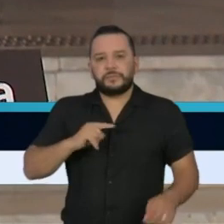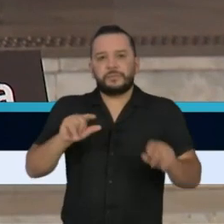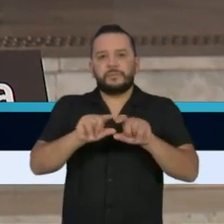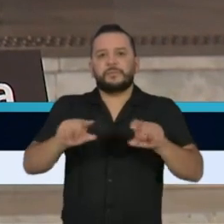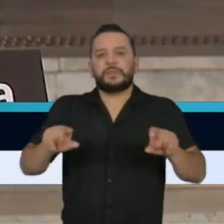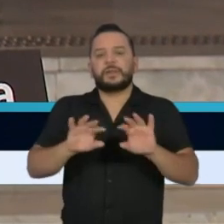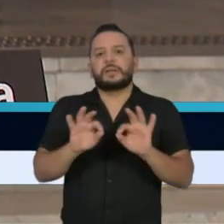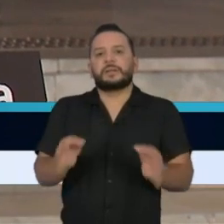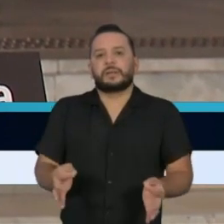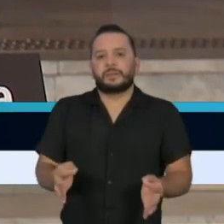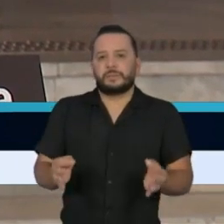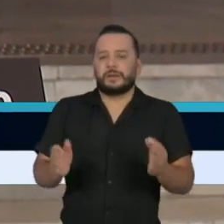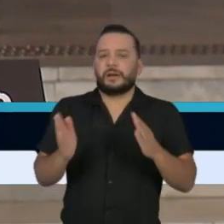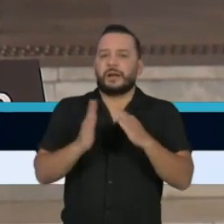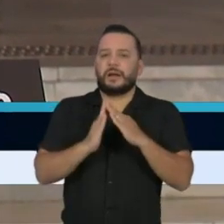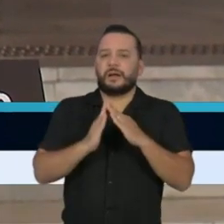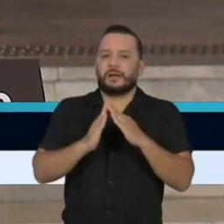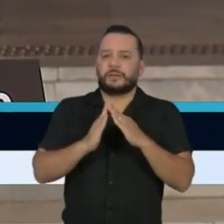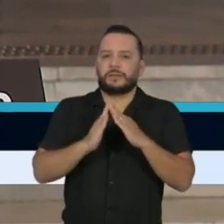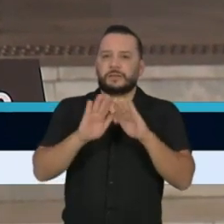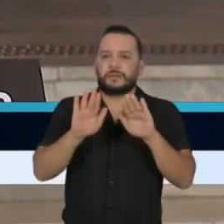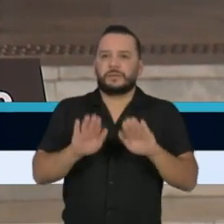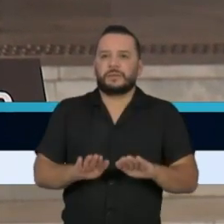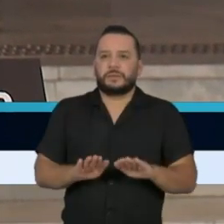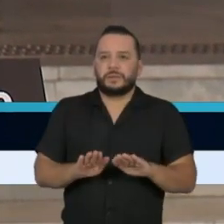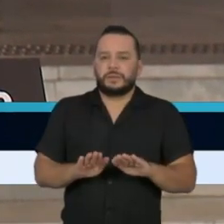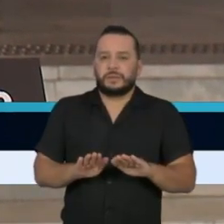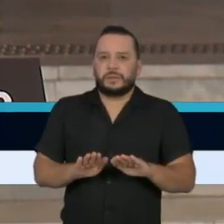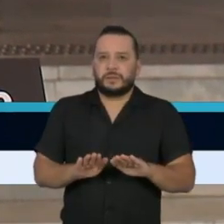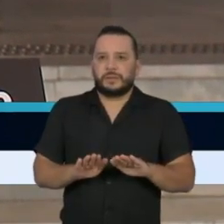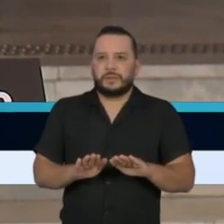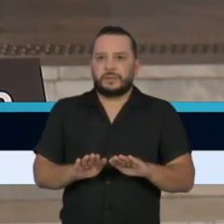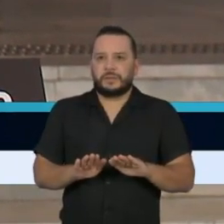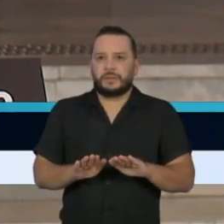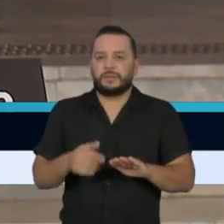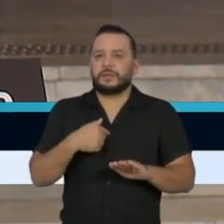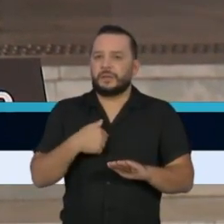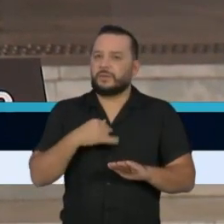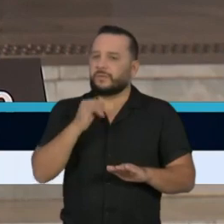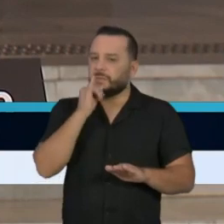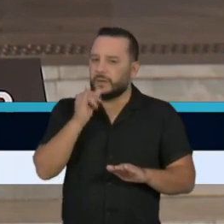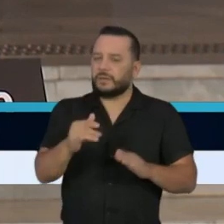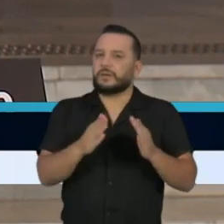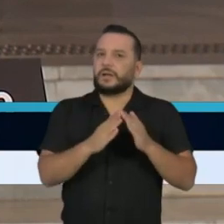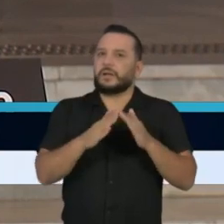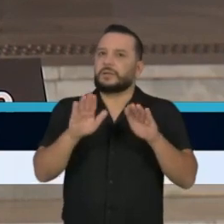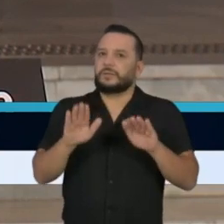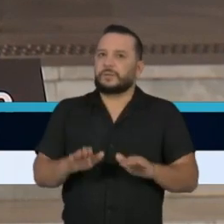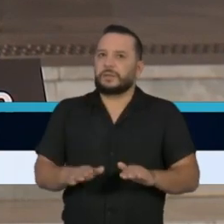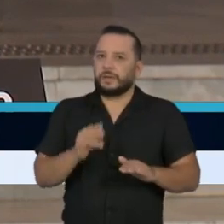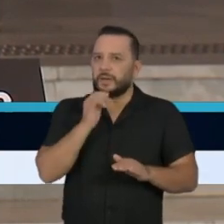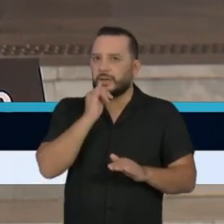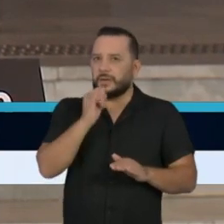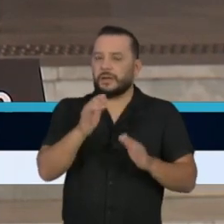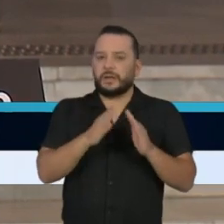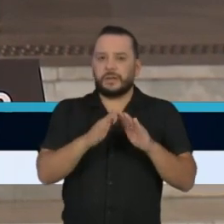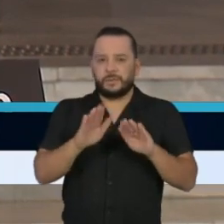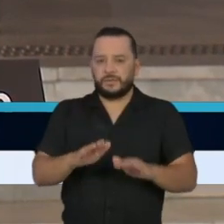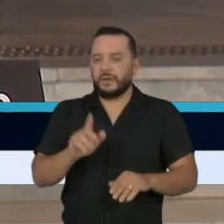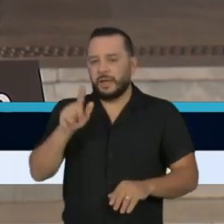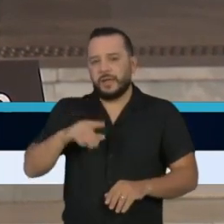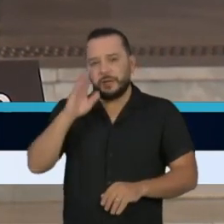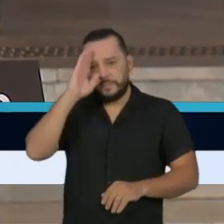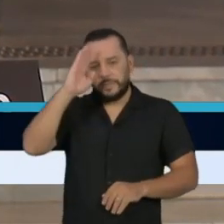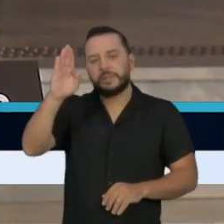que é a história do ficar em casa, não é? E quando eu volto aqui e repito essa frase, essa é a vacina que nós